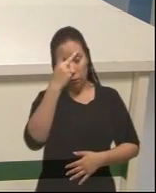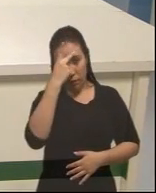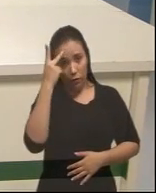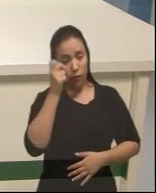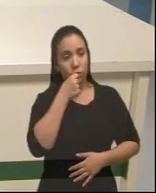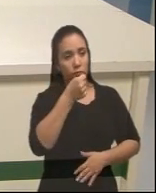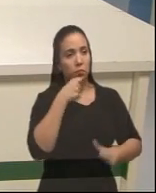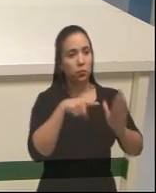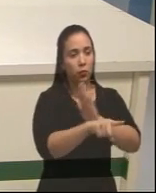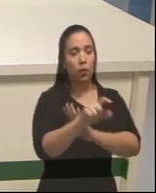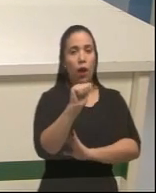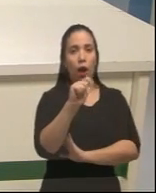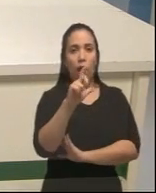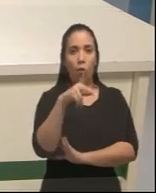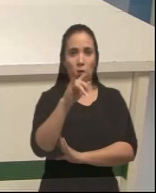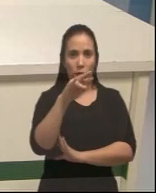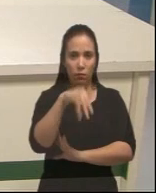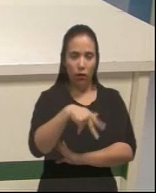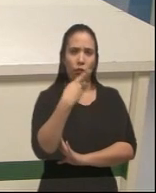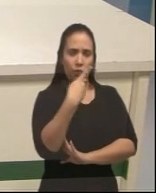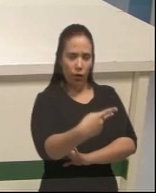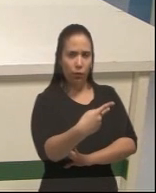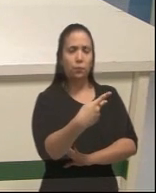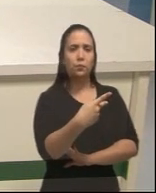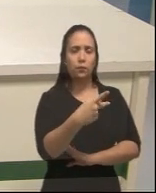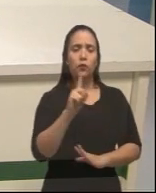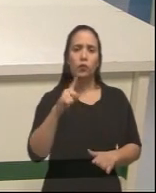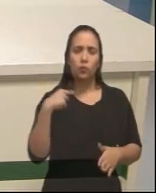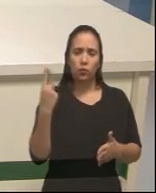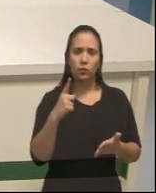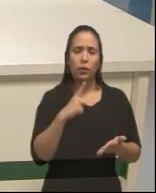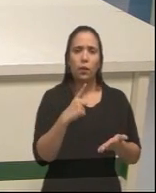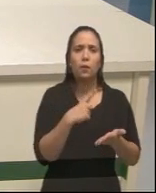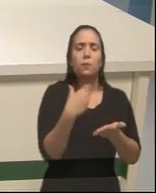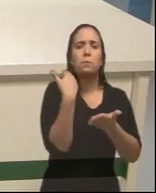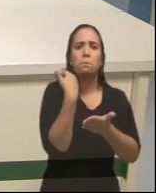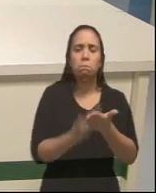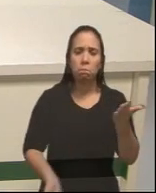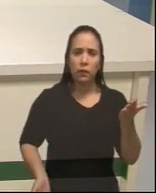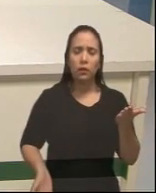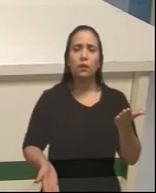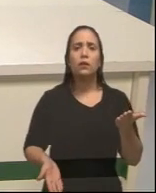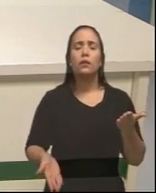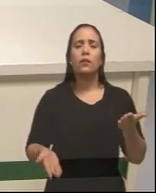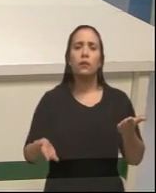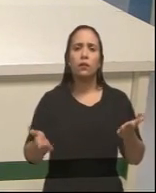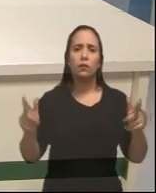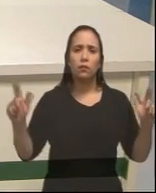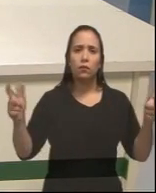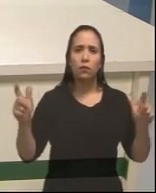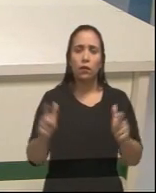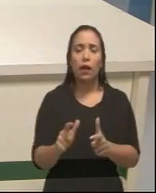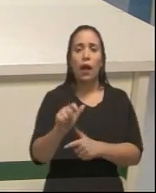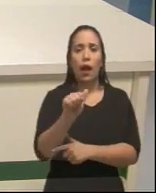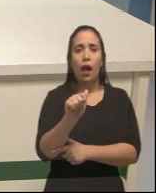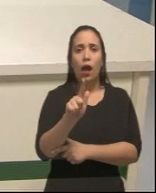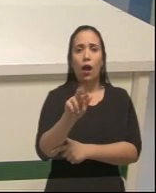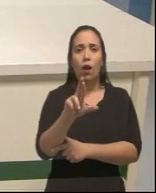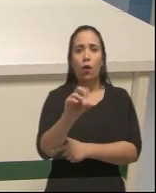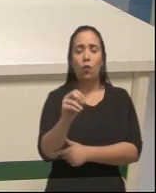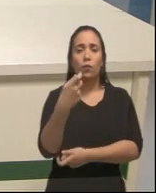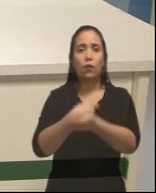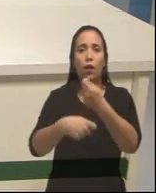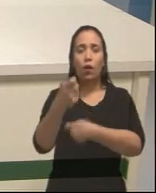Geraldo Alckmin e disse: Geraldo, nós estamos perdendo o agronegócio, os membros do agronegócio para